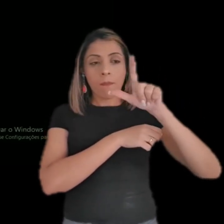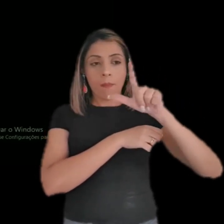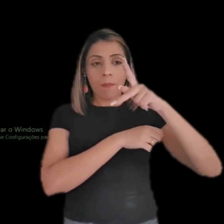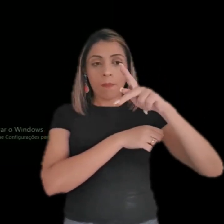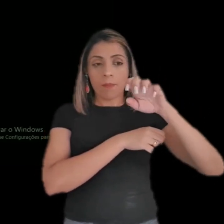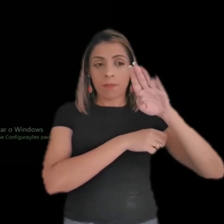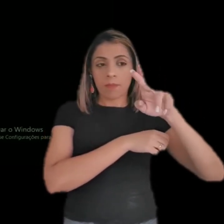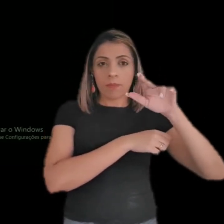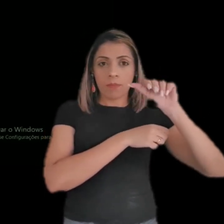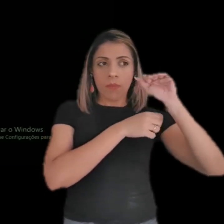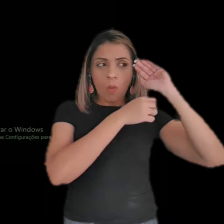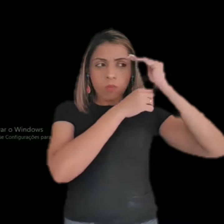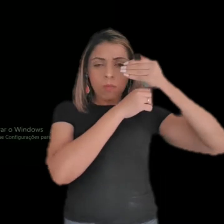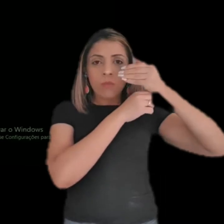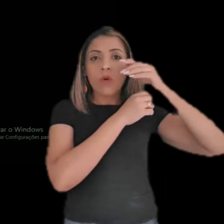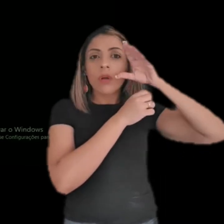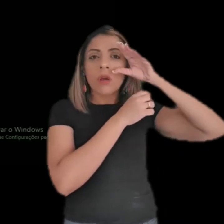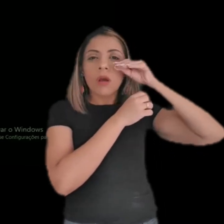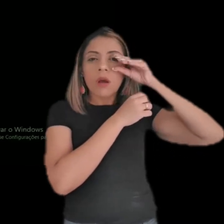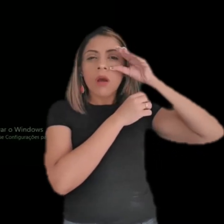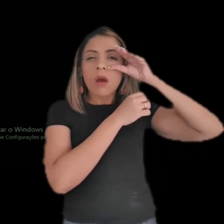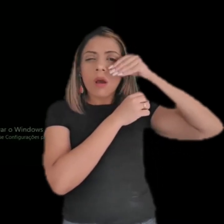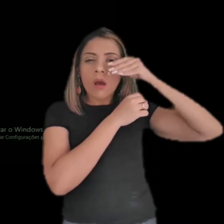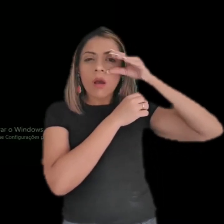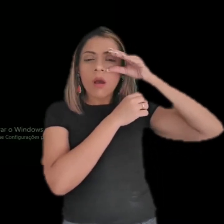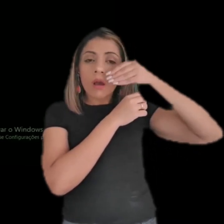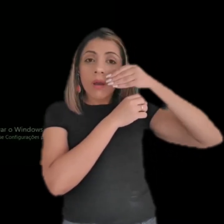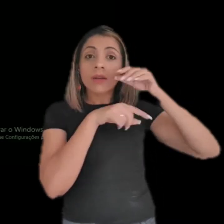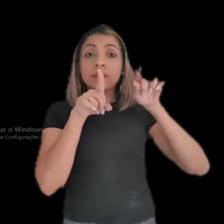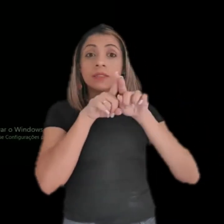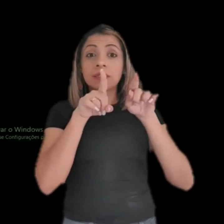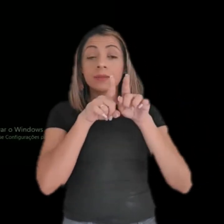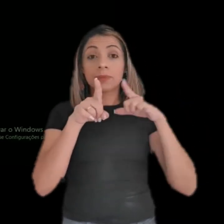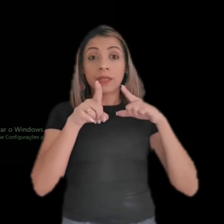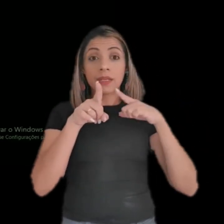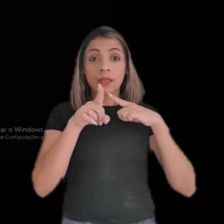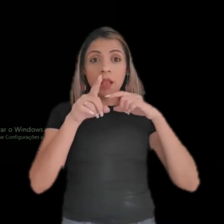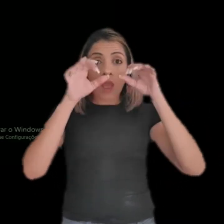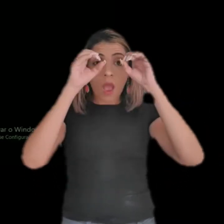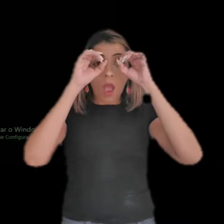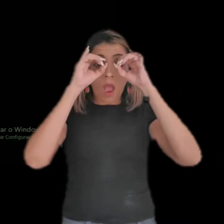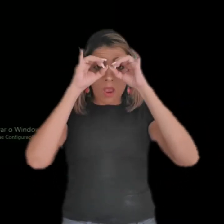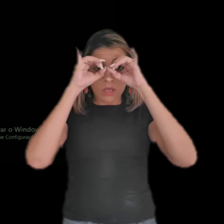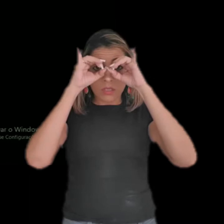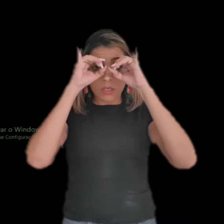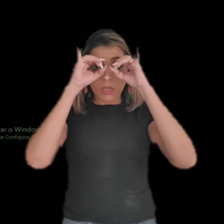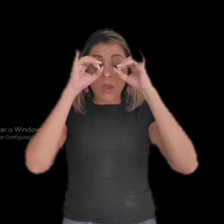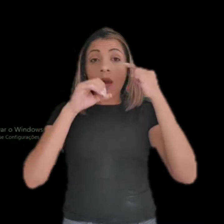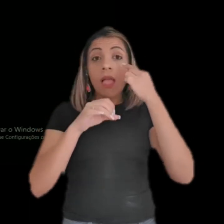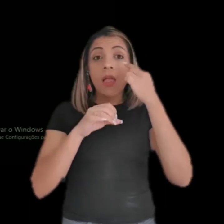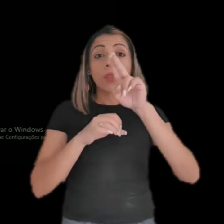olho. Nós temos aqui essa parte colorida, que é a nossa íris. A íris